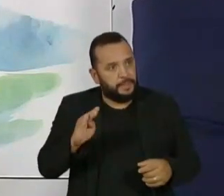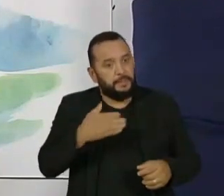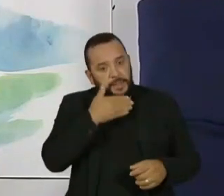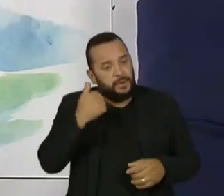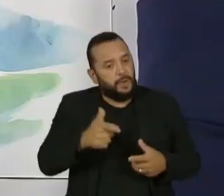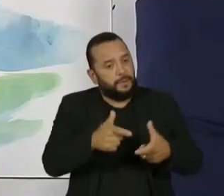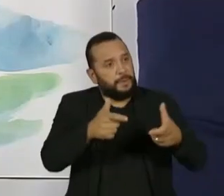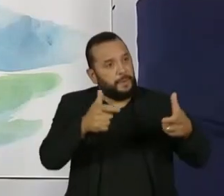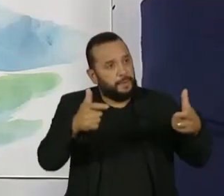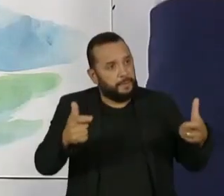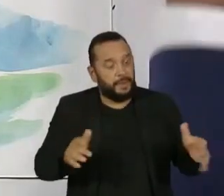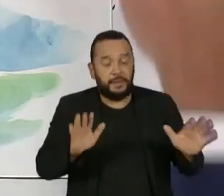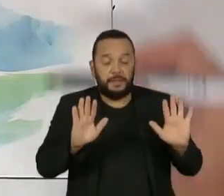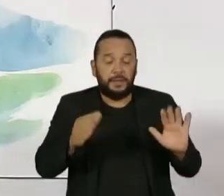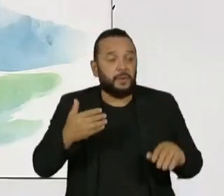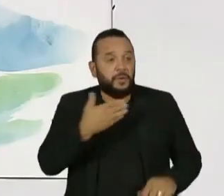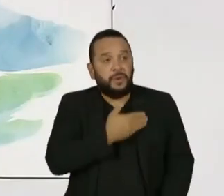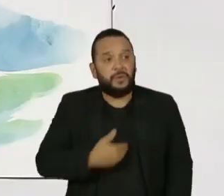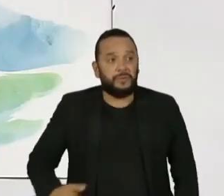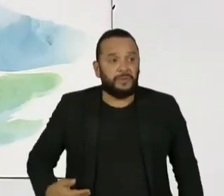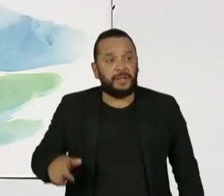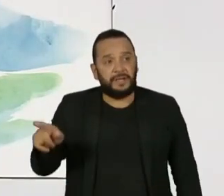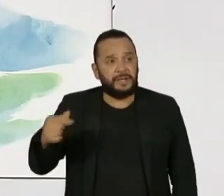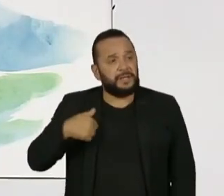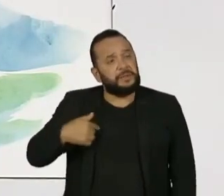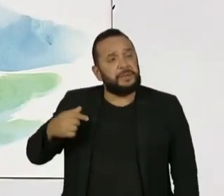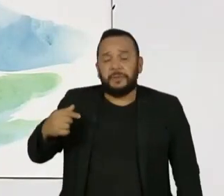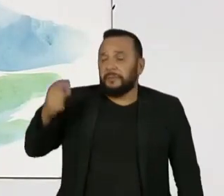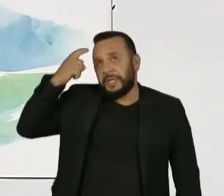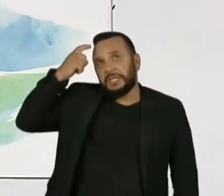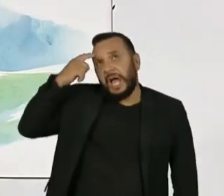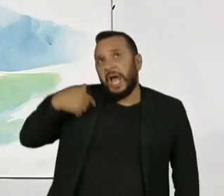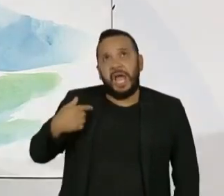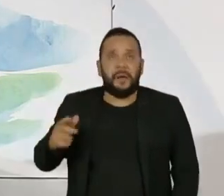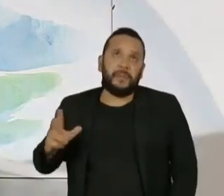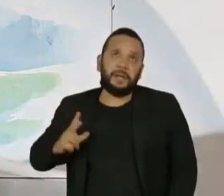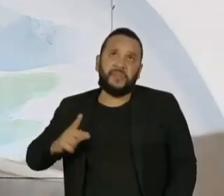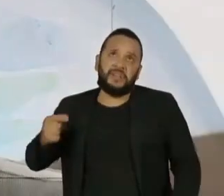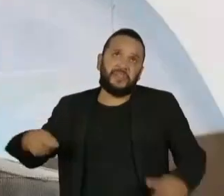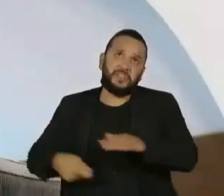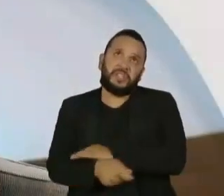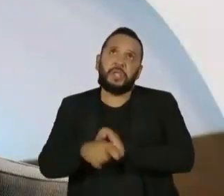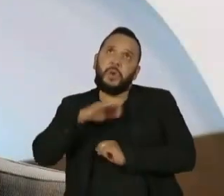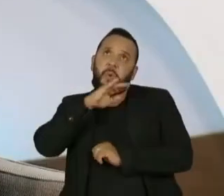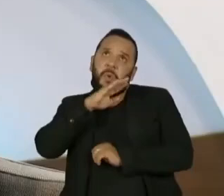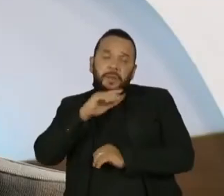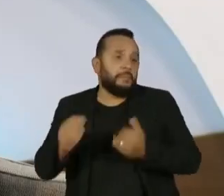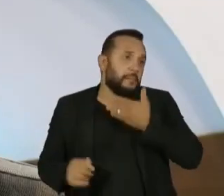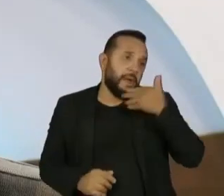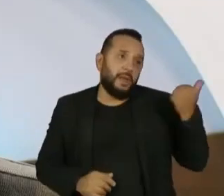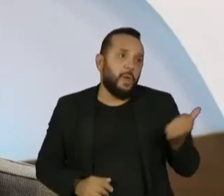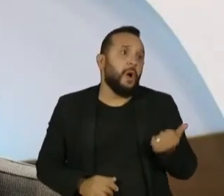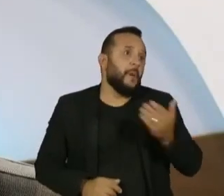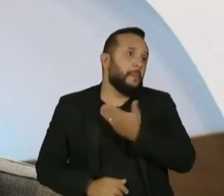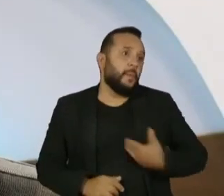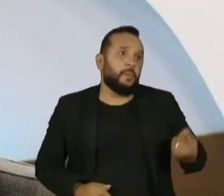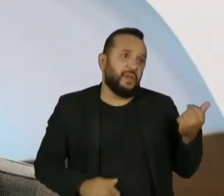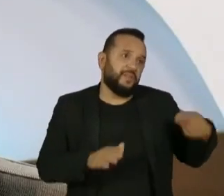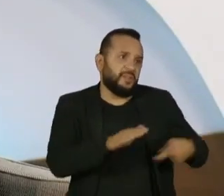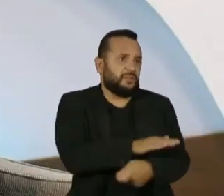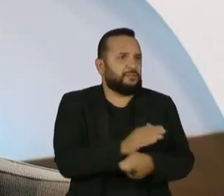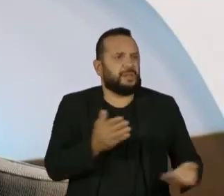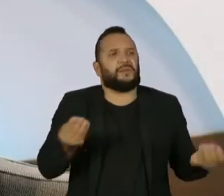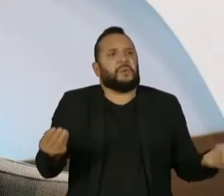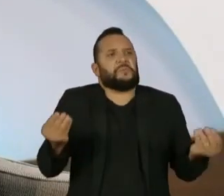que acha o seguinte, que investimento privado não é tão bom como investimento público. Então, nós temos hoje um governo que ataca a privatização ou